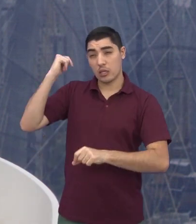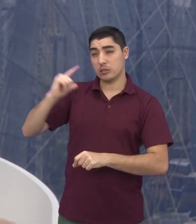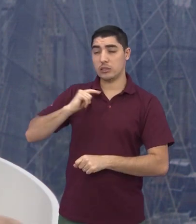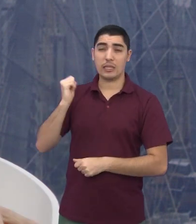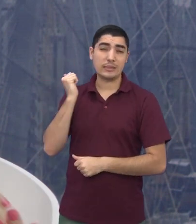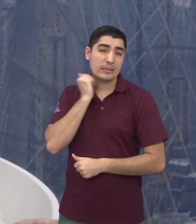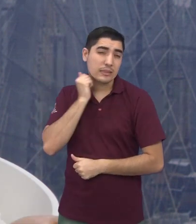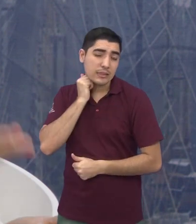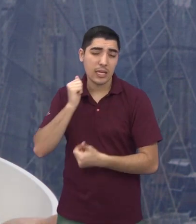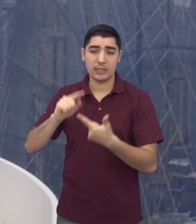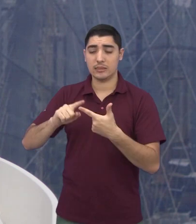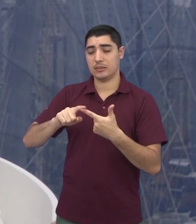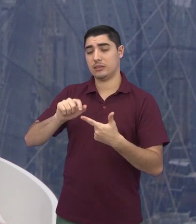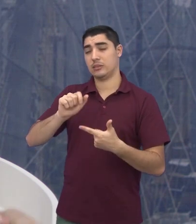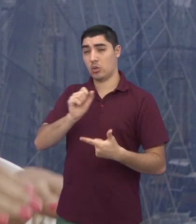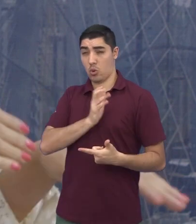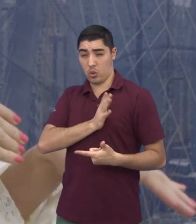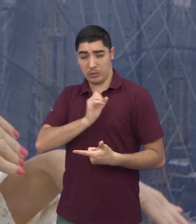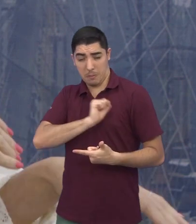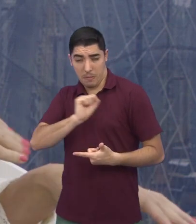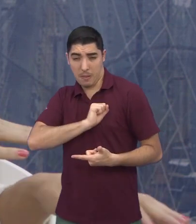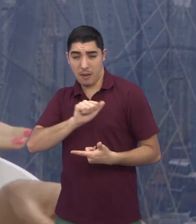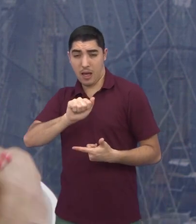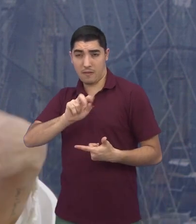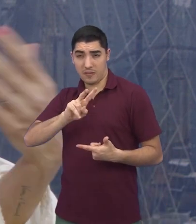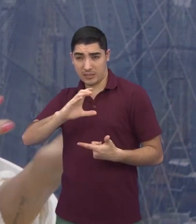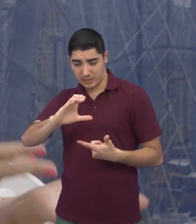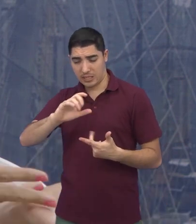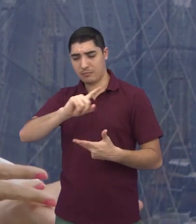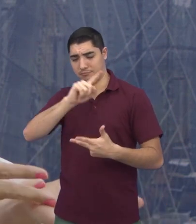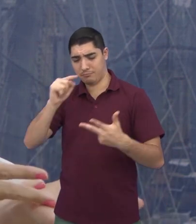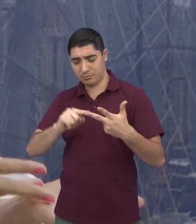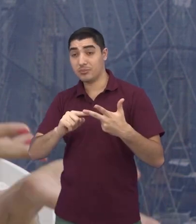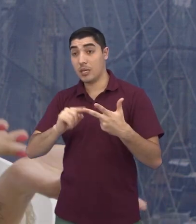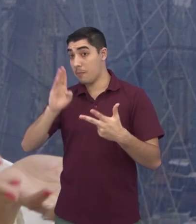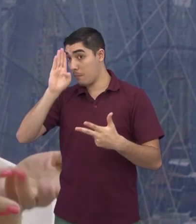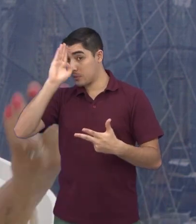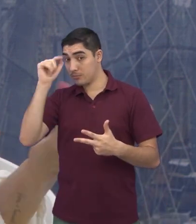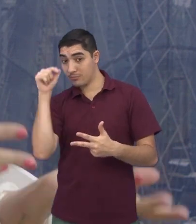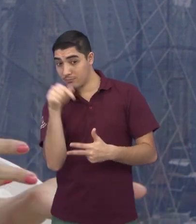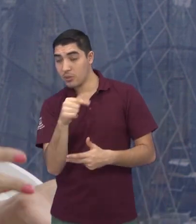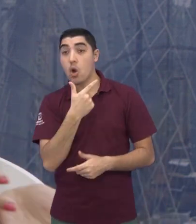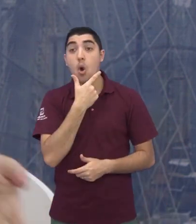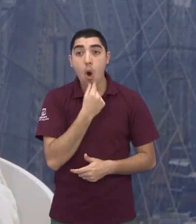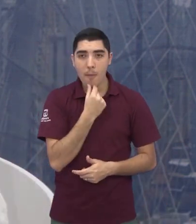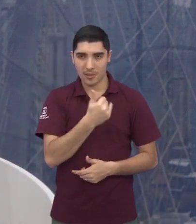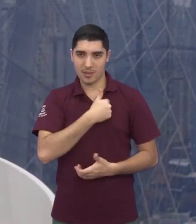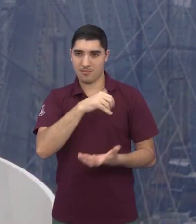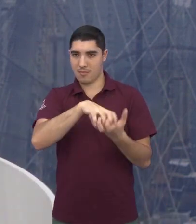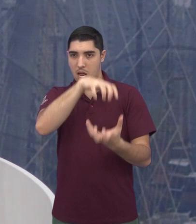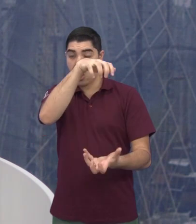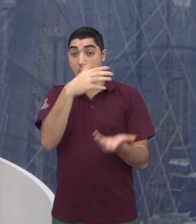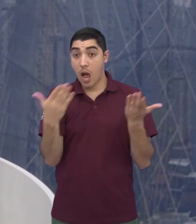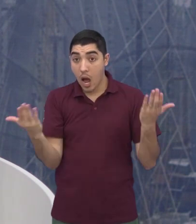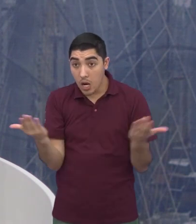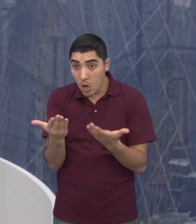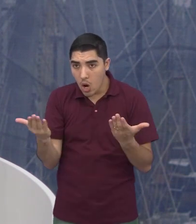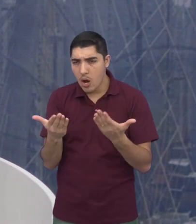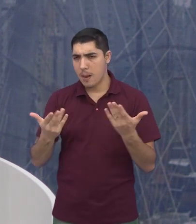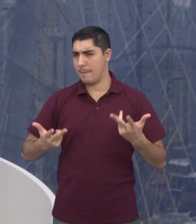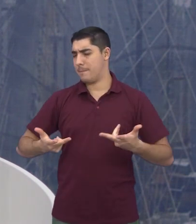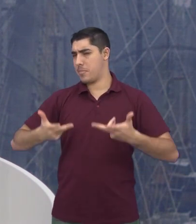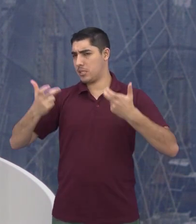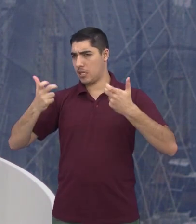AVC, de infarto do miocárdio, prevalente nos homens mais velhos. Hoje a gente já vem